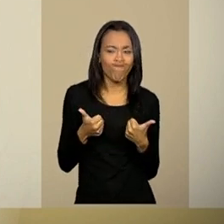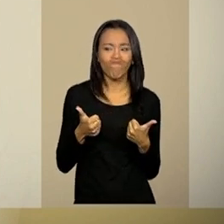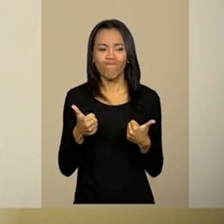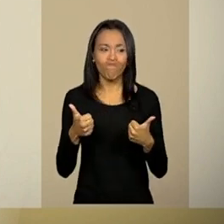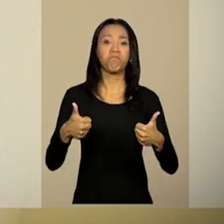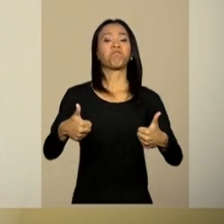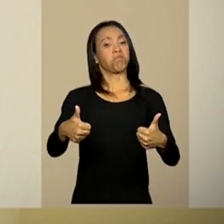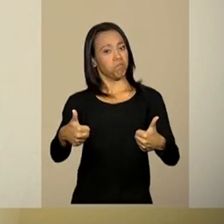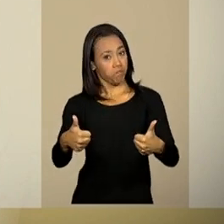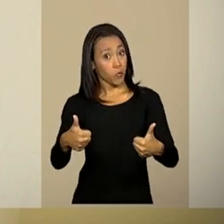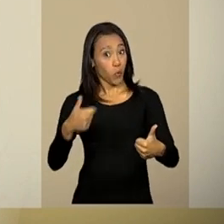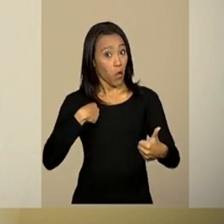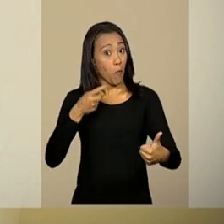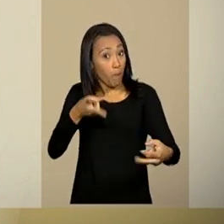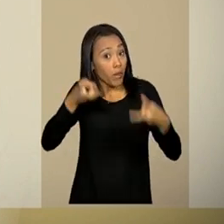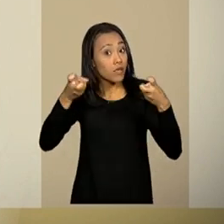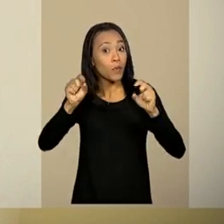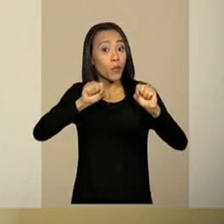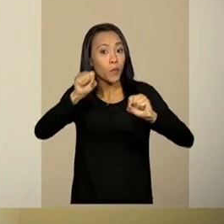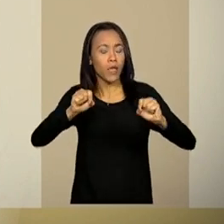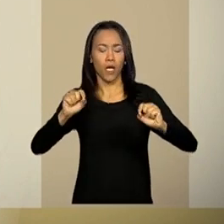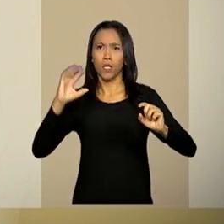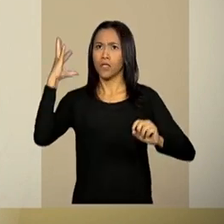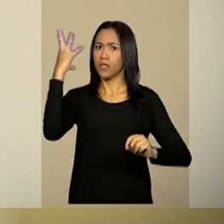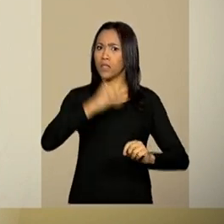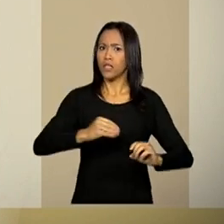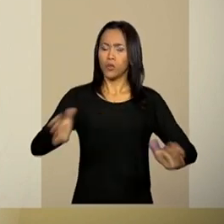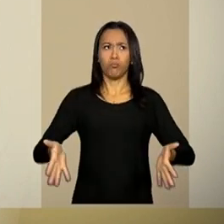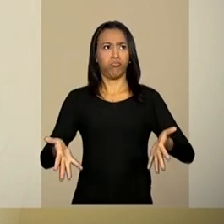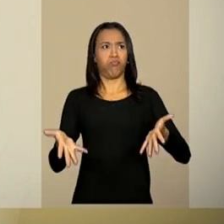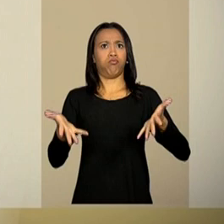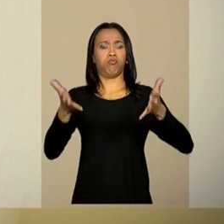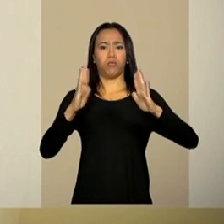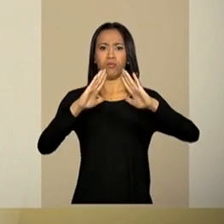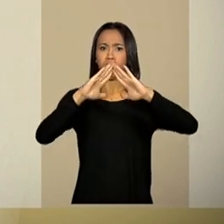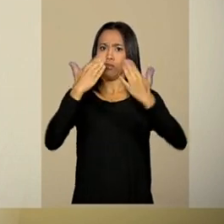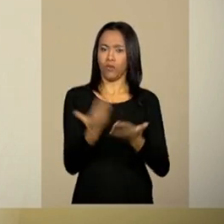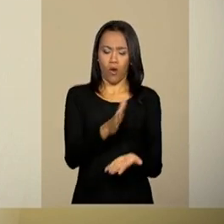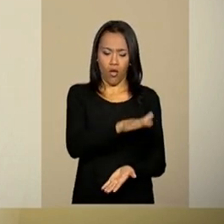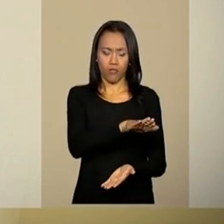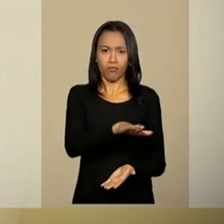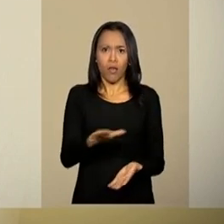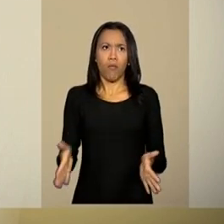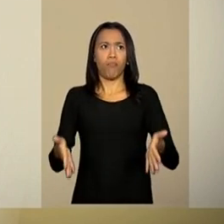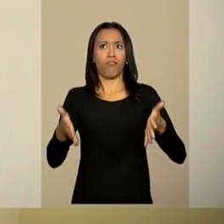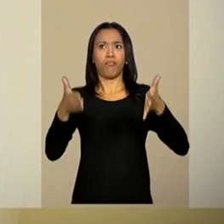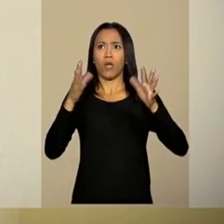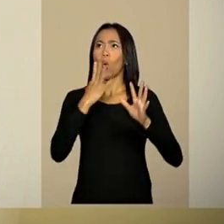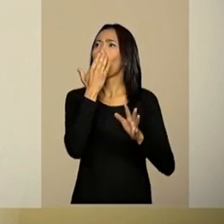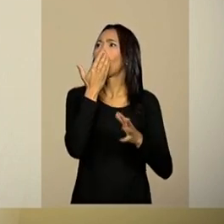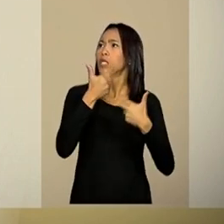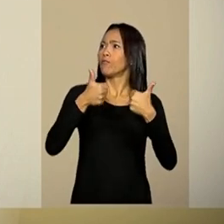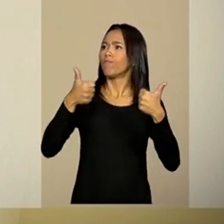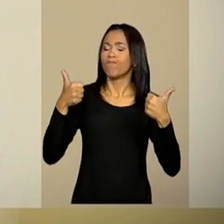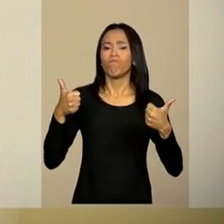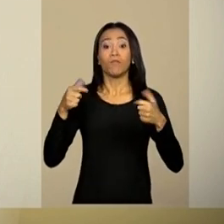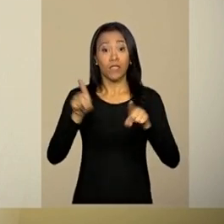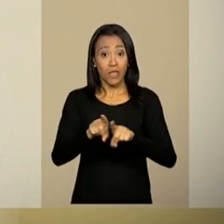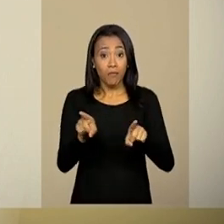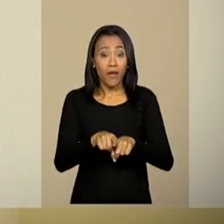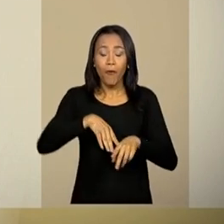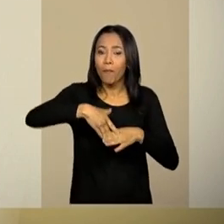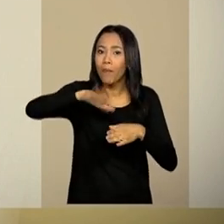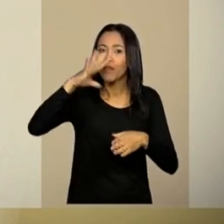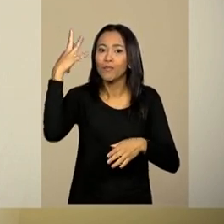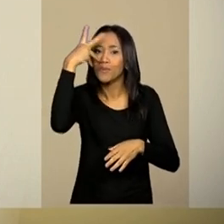tenho visto Luciano são prédios lindos bem construídos coloridos às vezes até a creche é o prédio